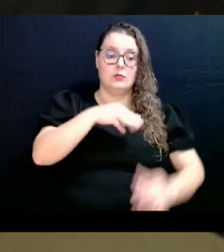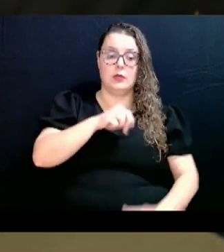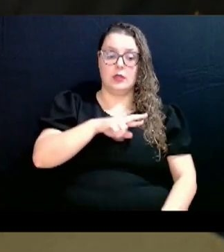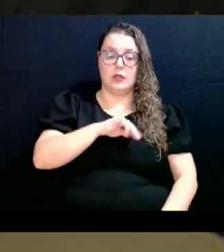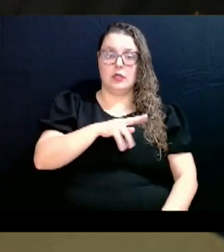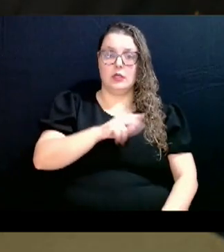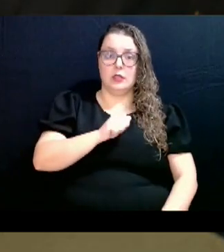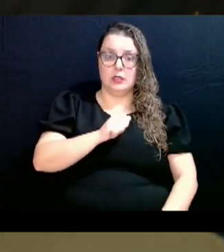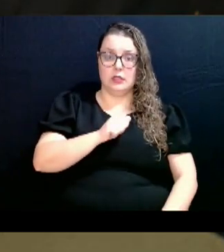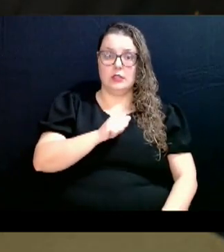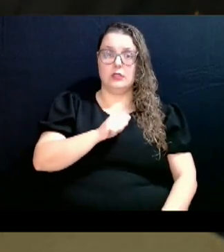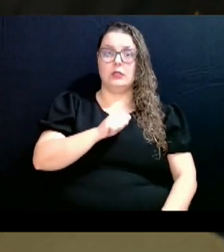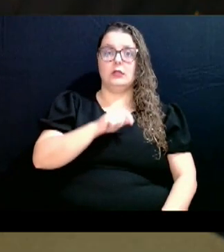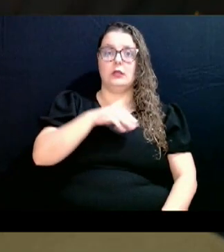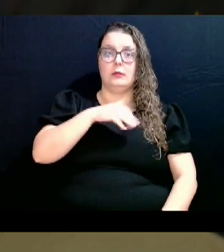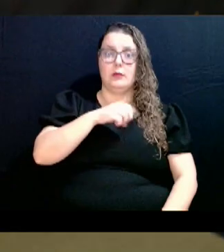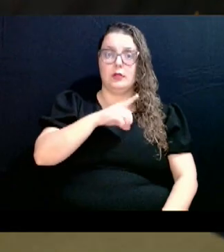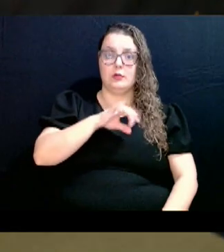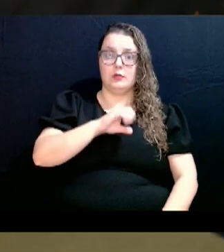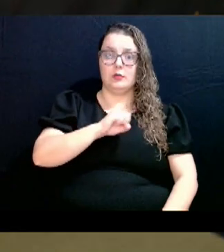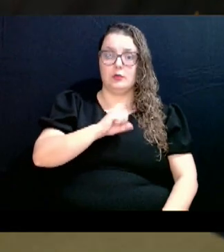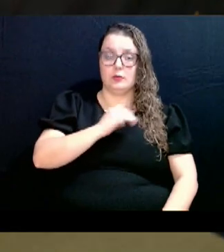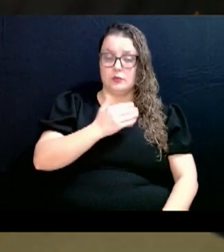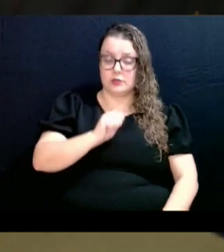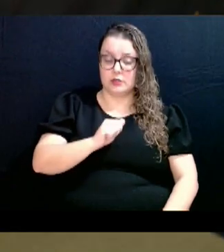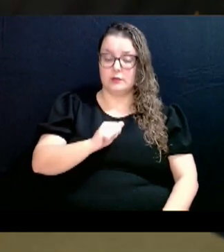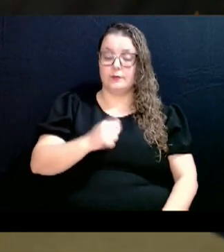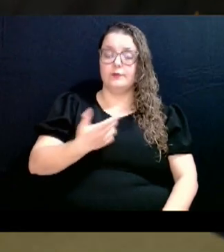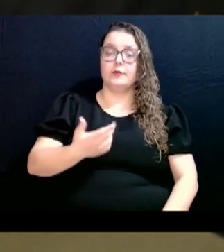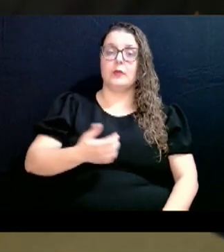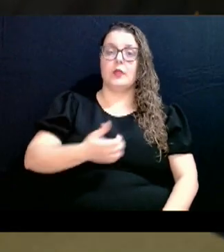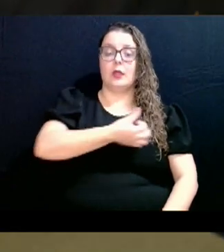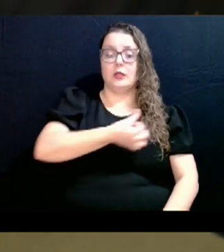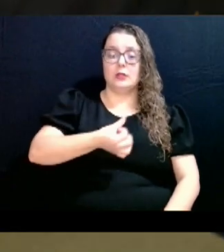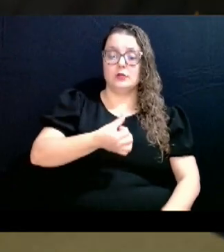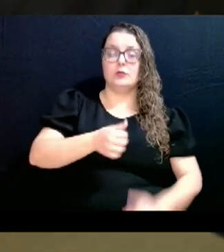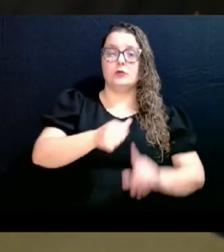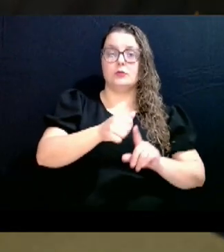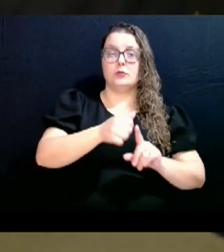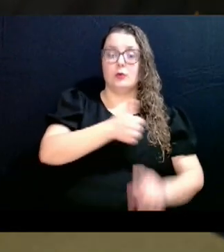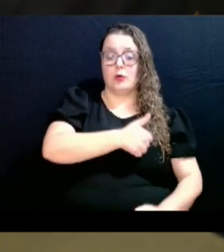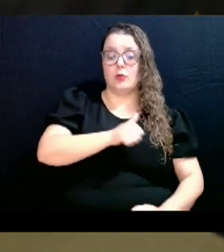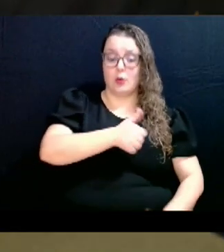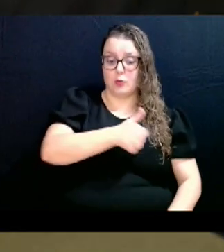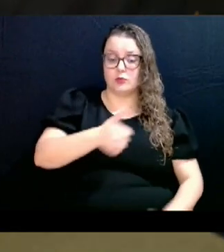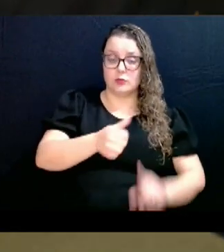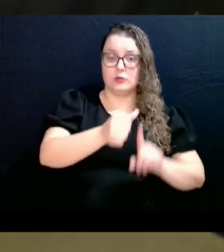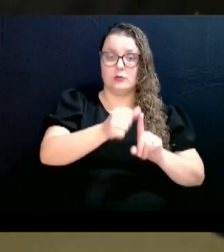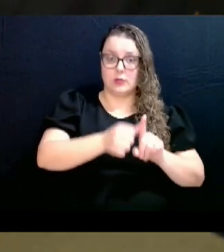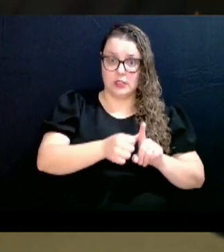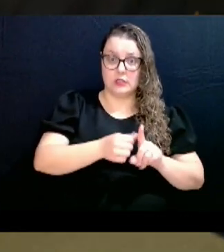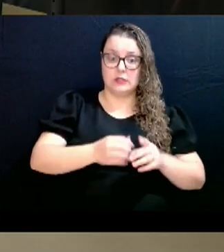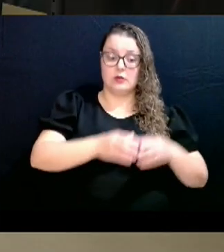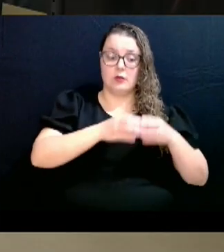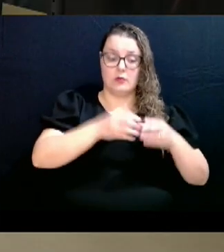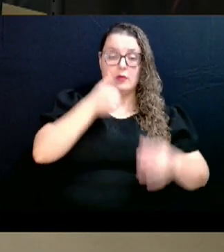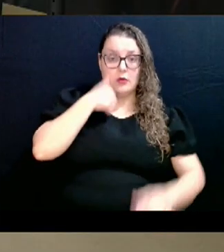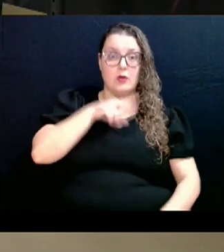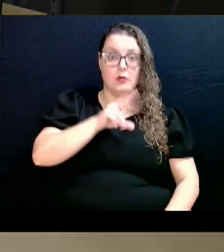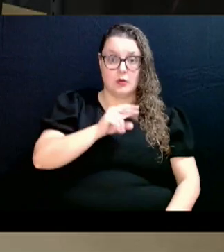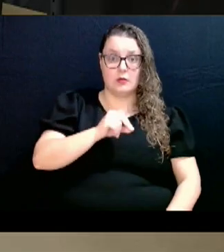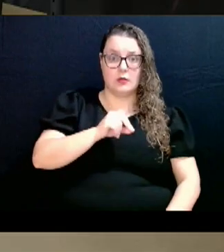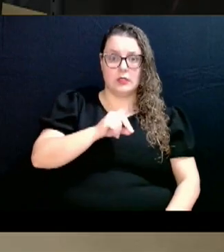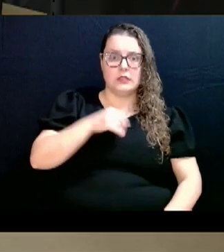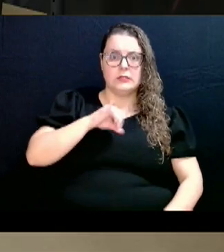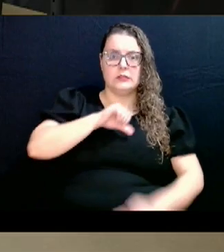de idade, e alterar essa rotina pode afetar o desenvolvimento emocional dele? Será que pode? Essa e outras questões a gente conversa